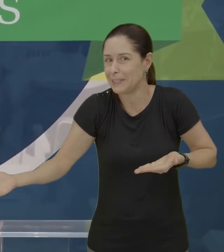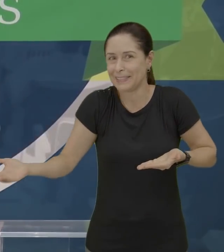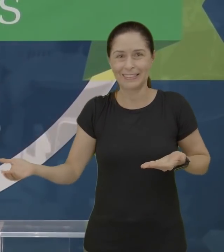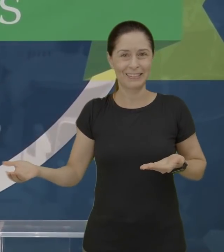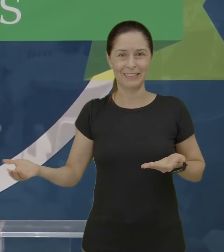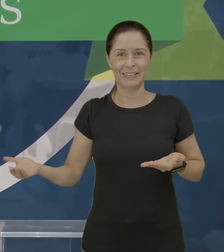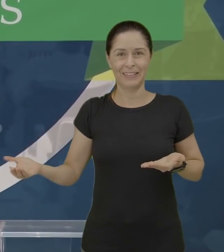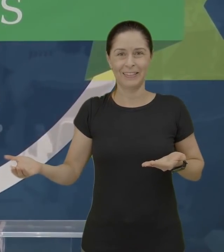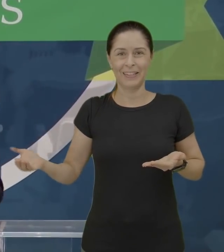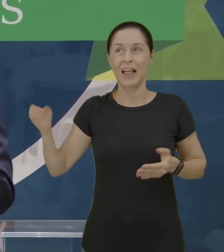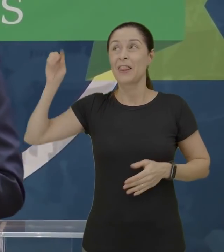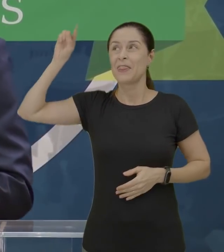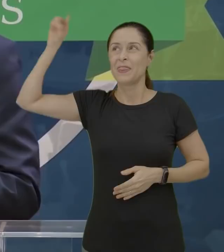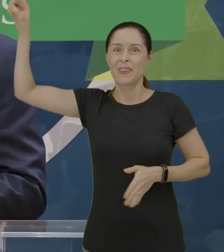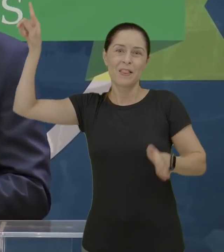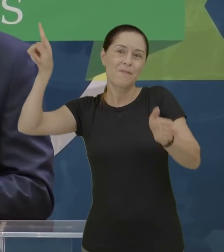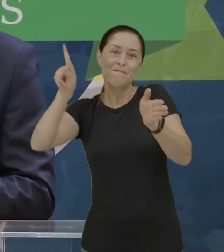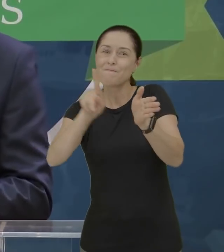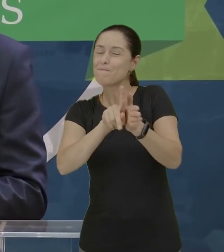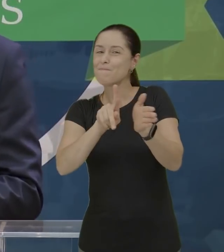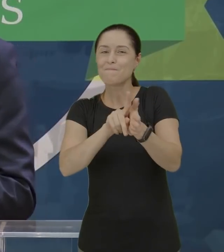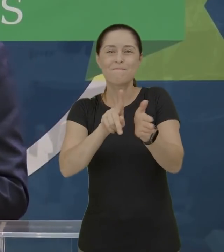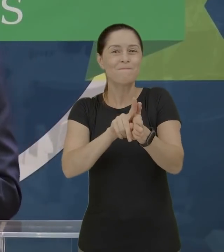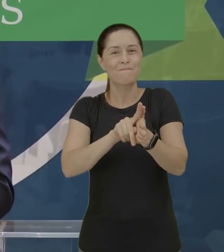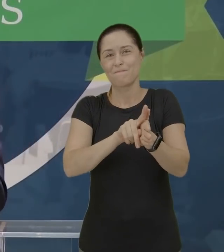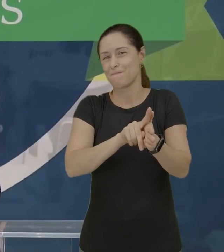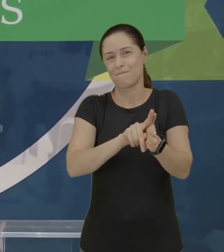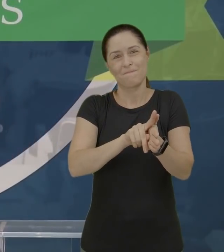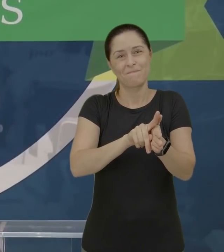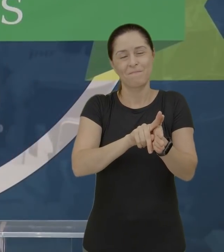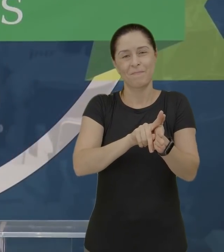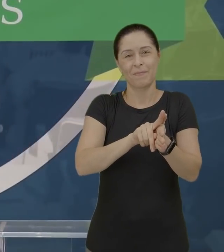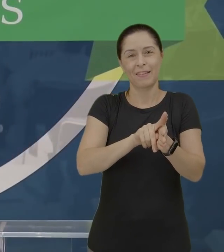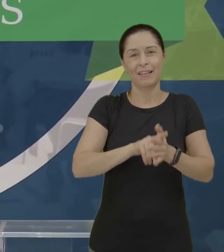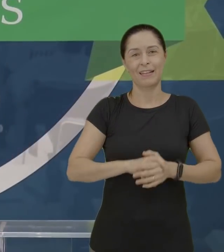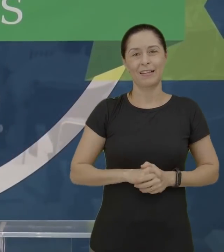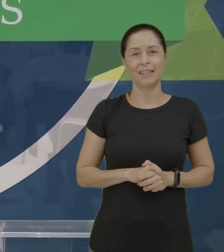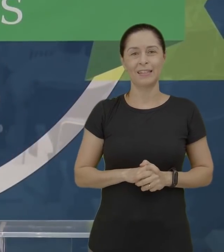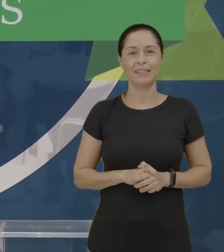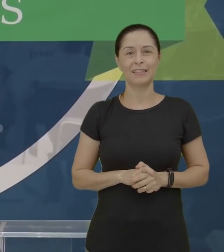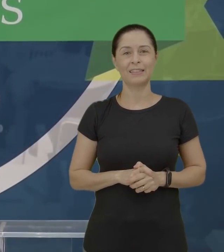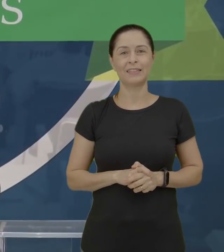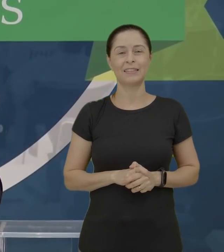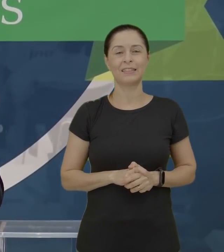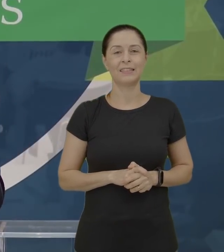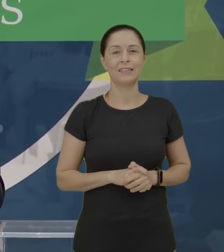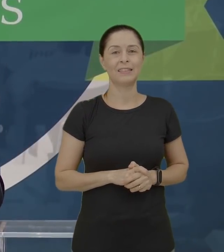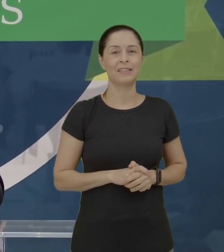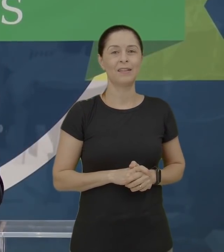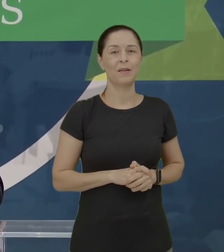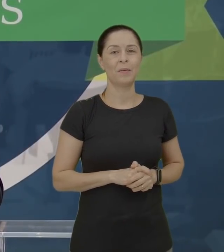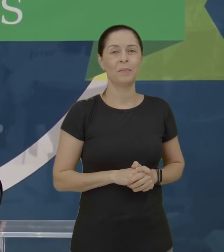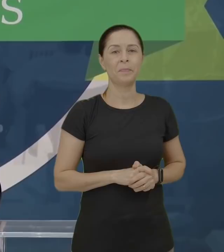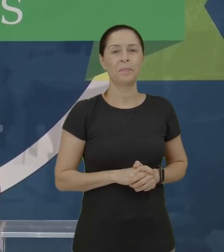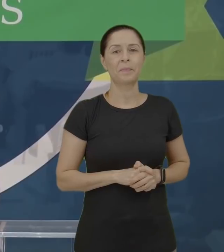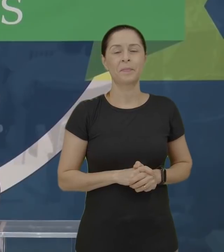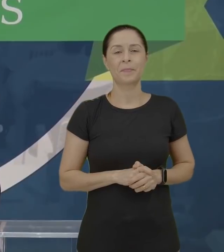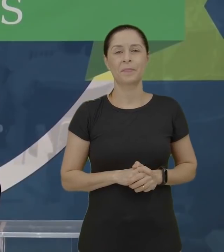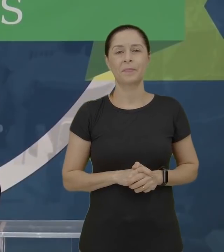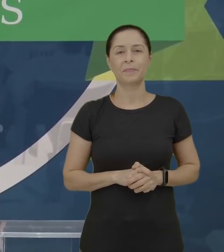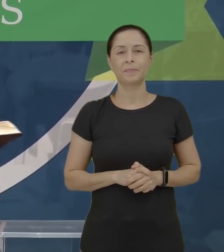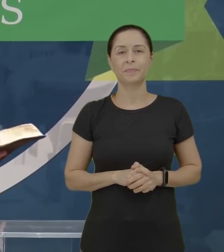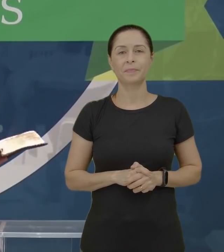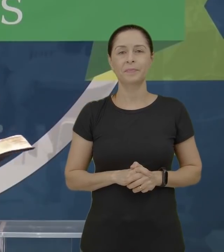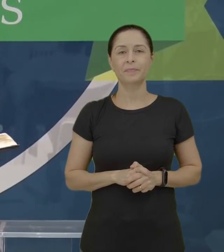outros, todavia, ó amados, estamos persuadidos das coisas que são melhores e pertencentes à